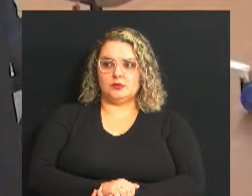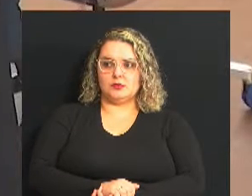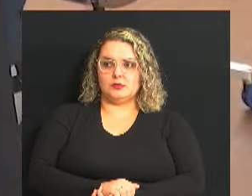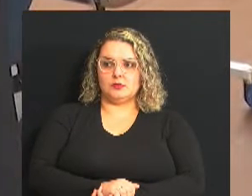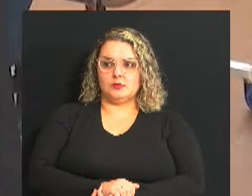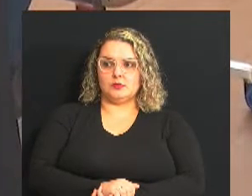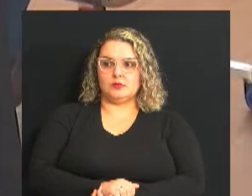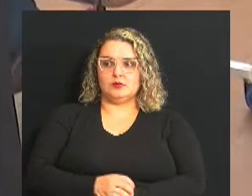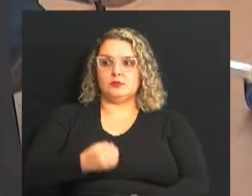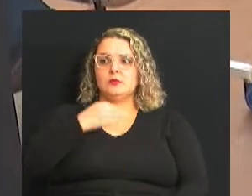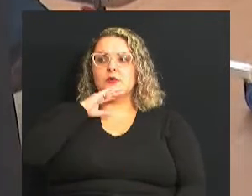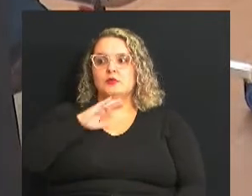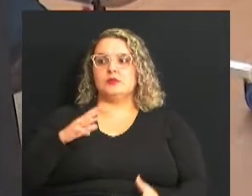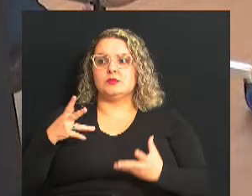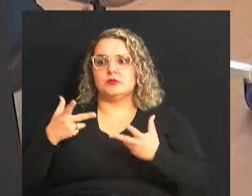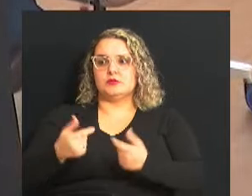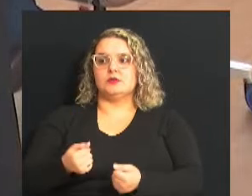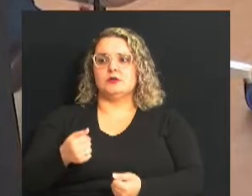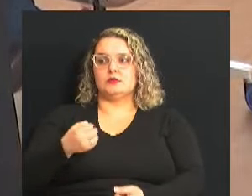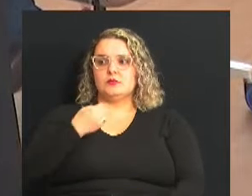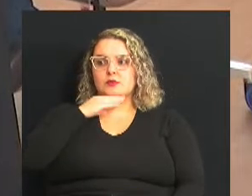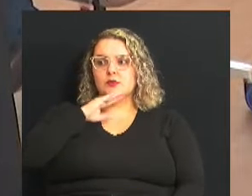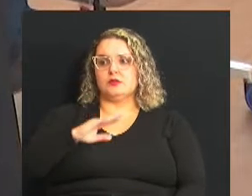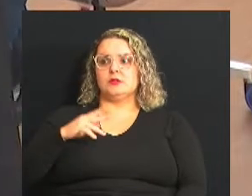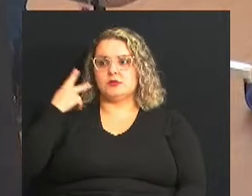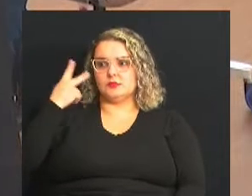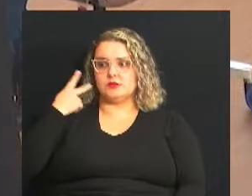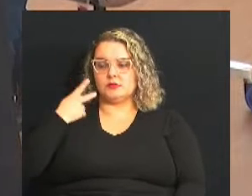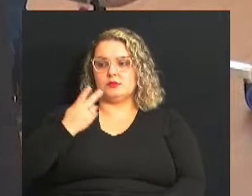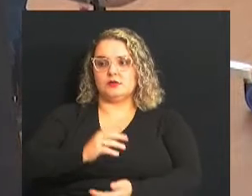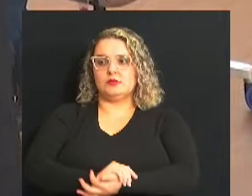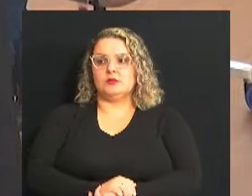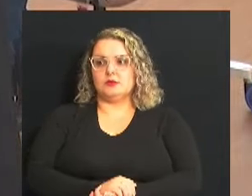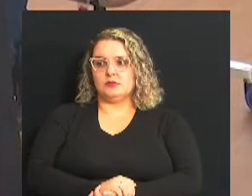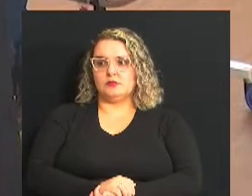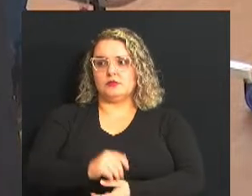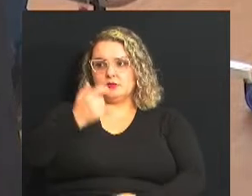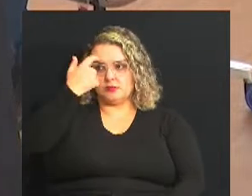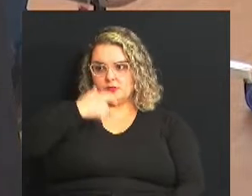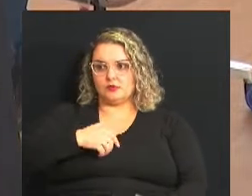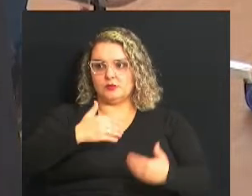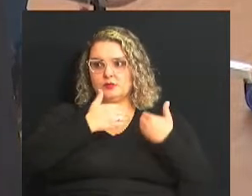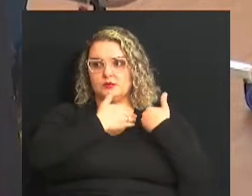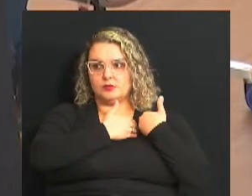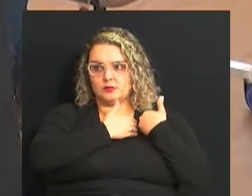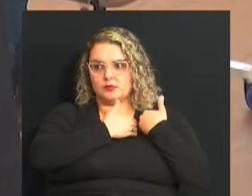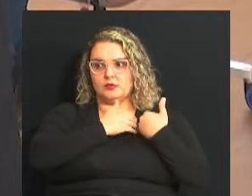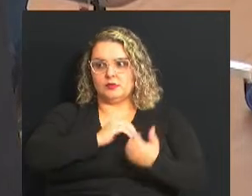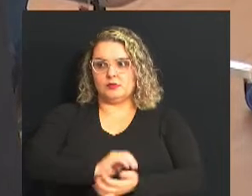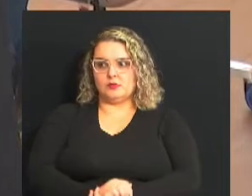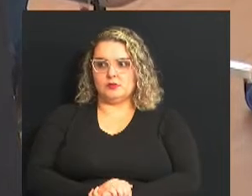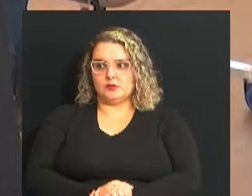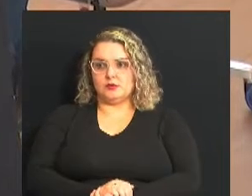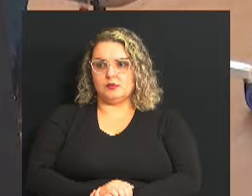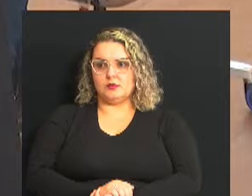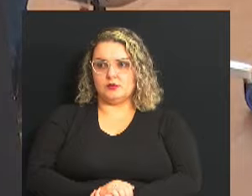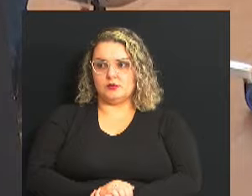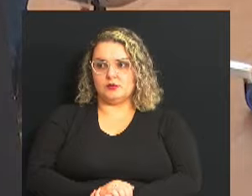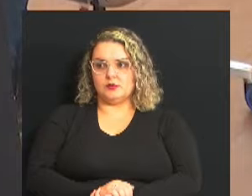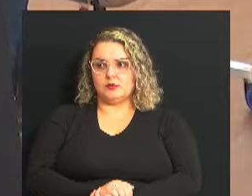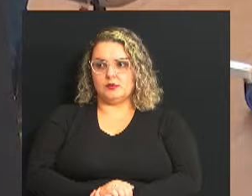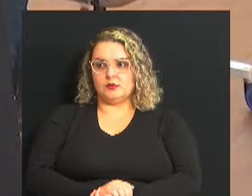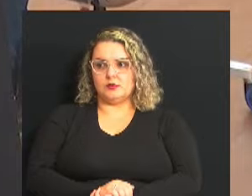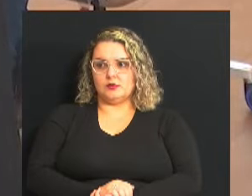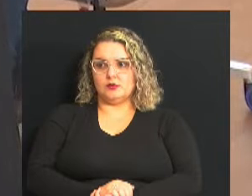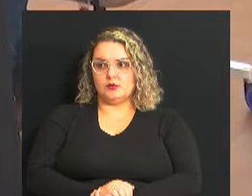Boa tarde a todos, boa tarde, vereador. Na verdade, eu sou responsável pelo conteúdo. Eu